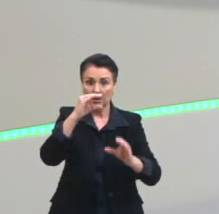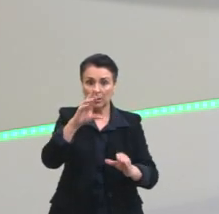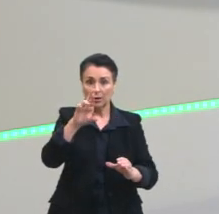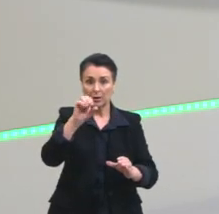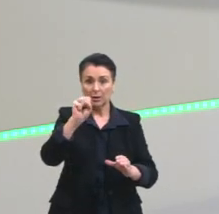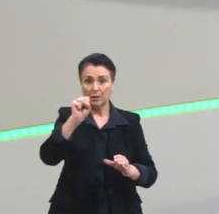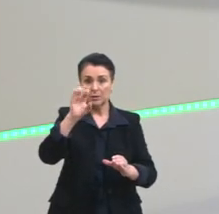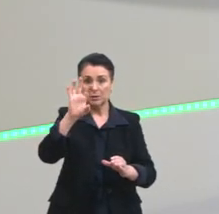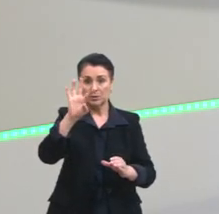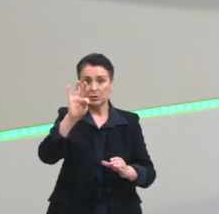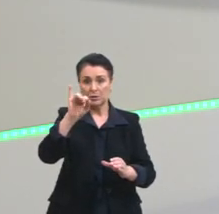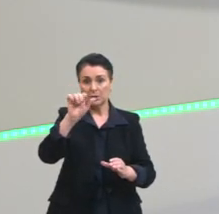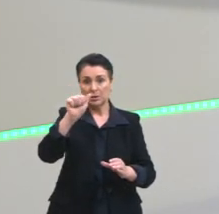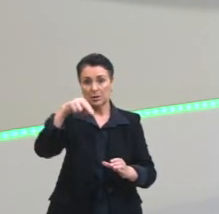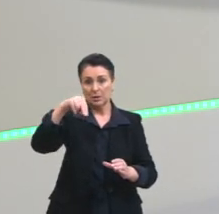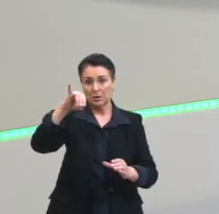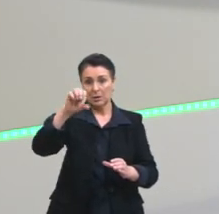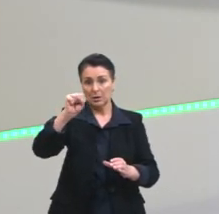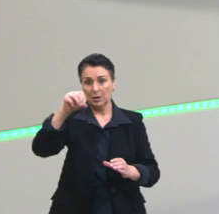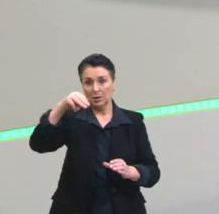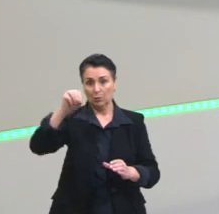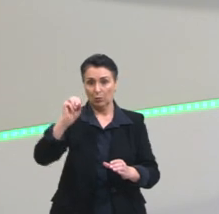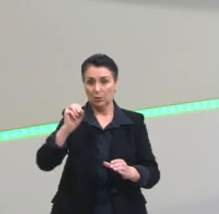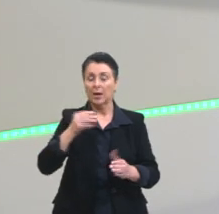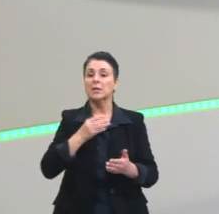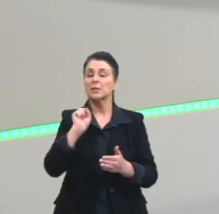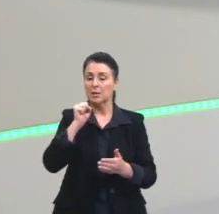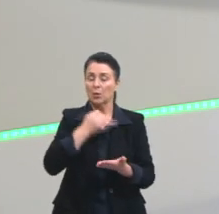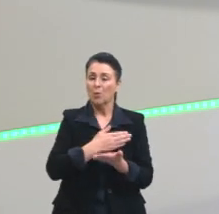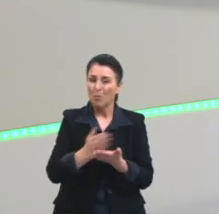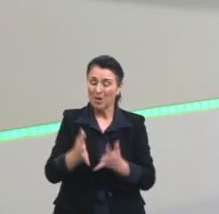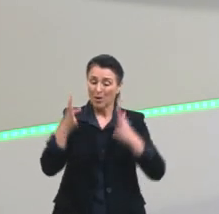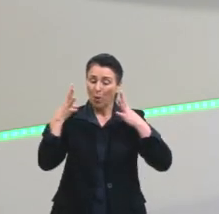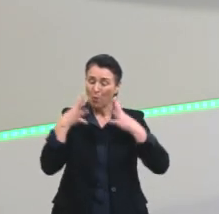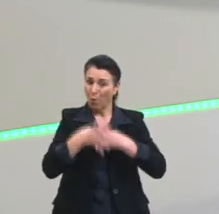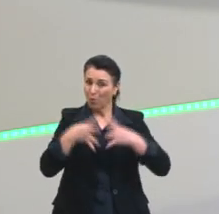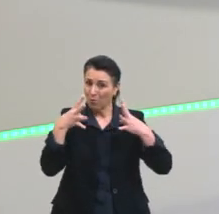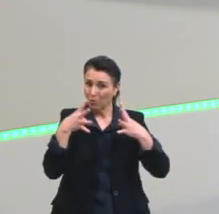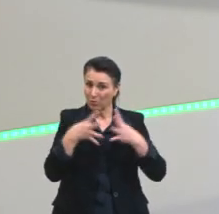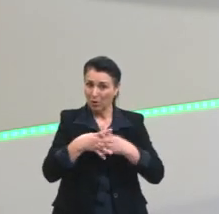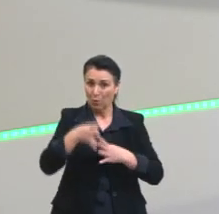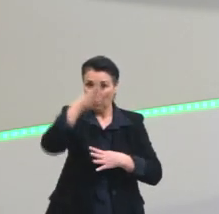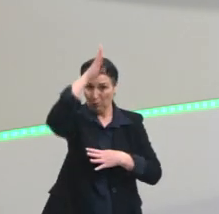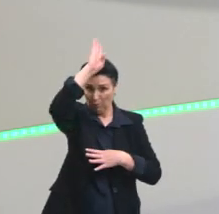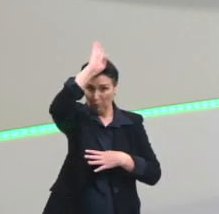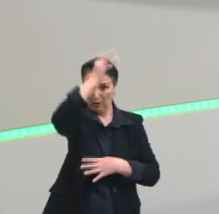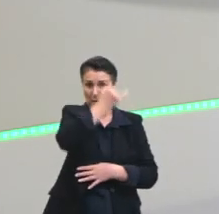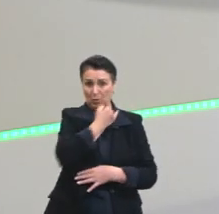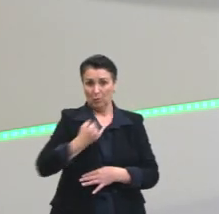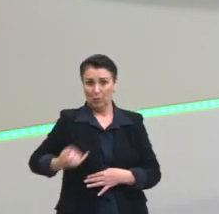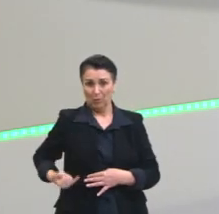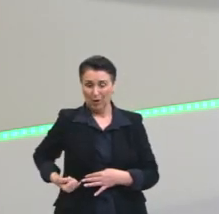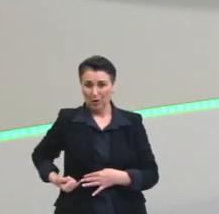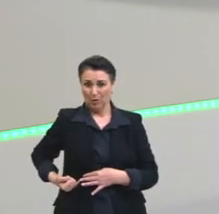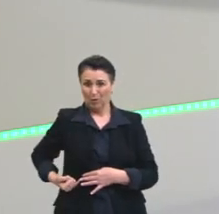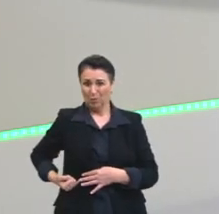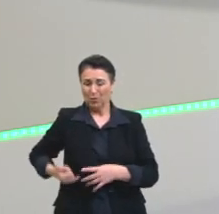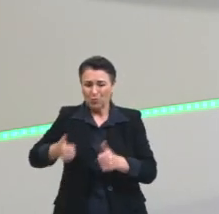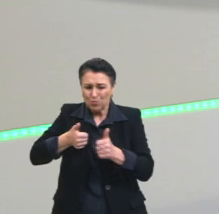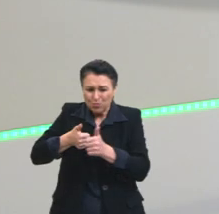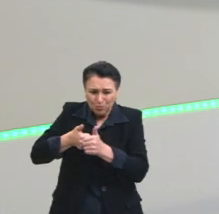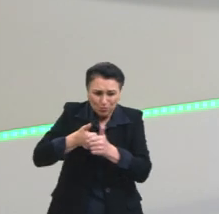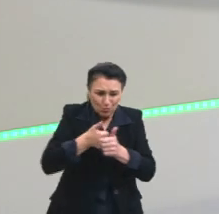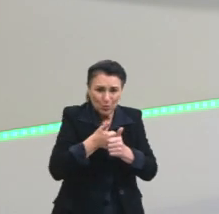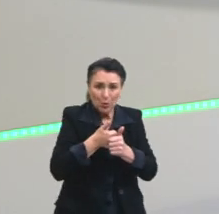vai entrar em conflito com o império romano e ela vai ser proibida vai ser perseguida muitos cristãos vão ser